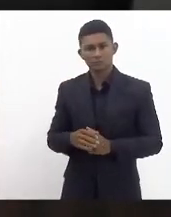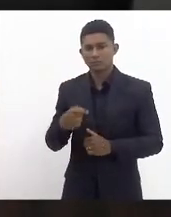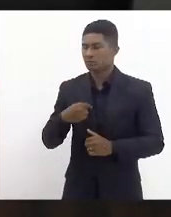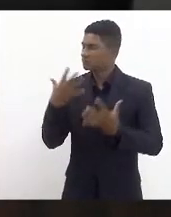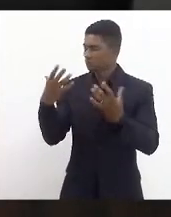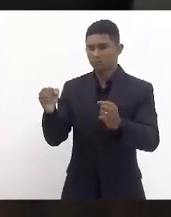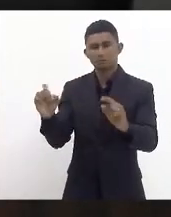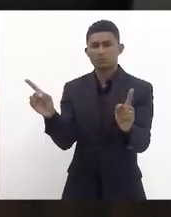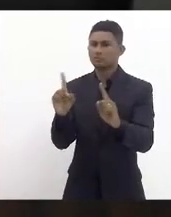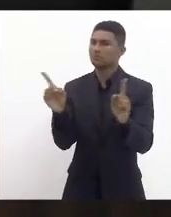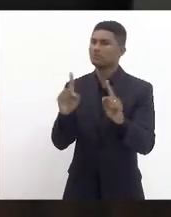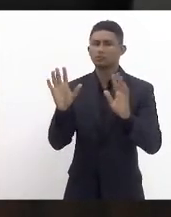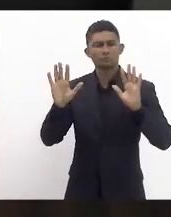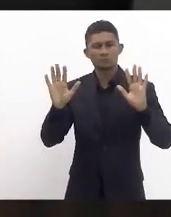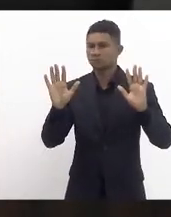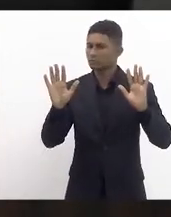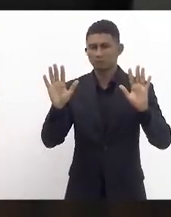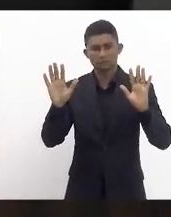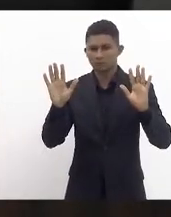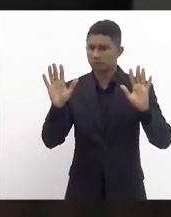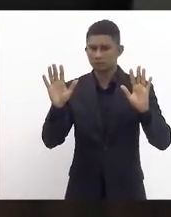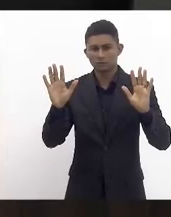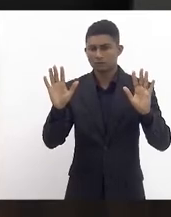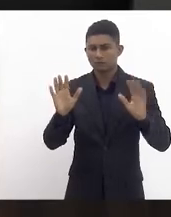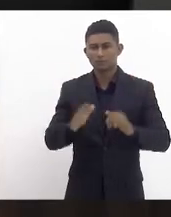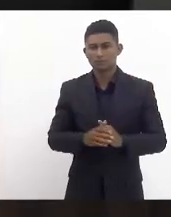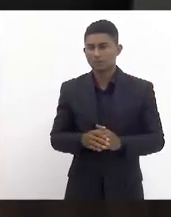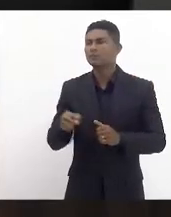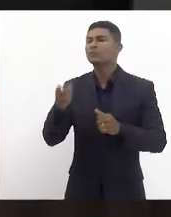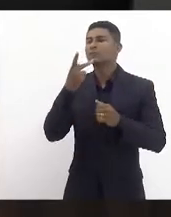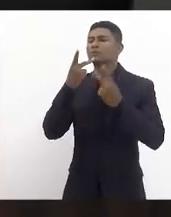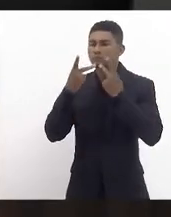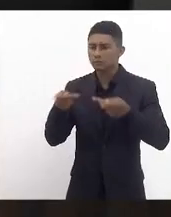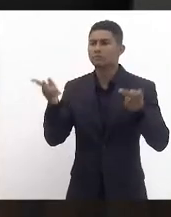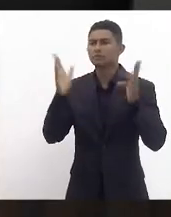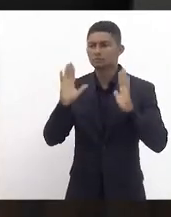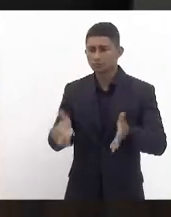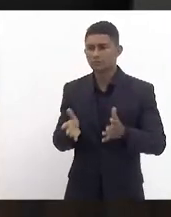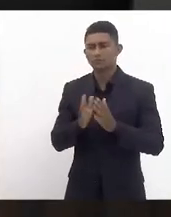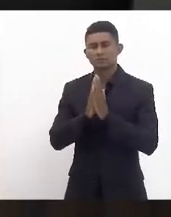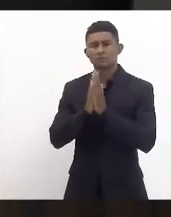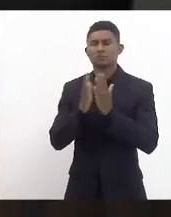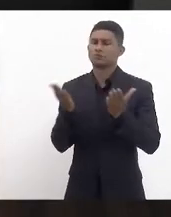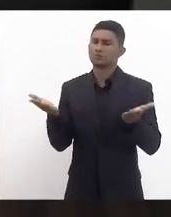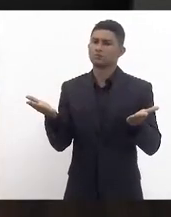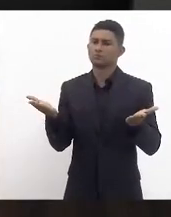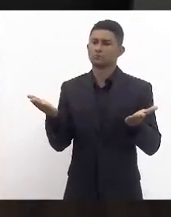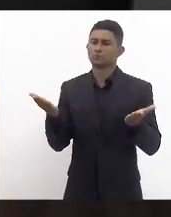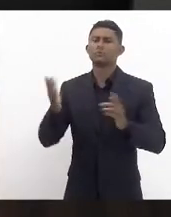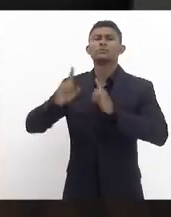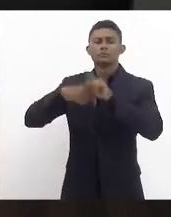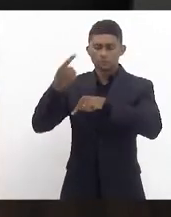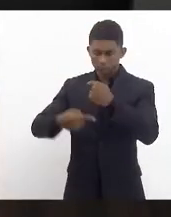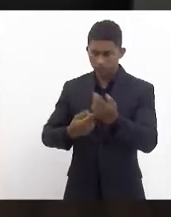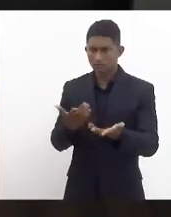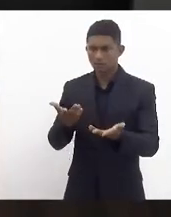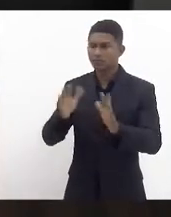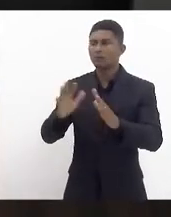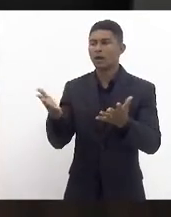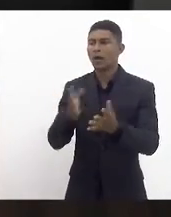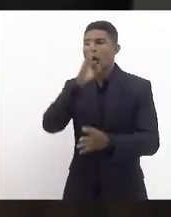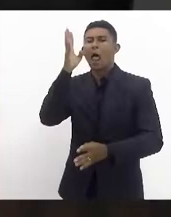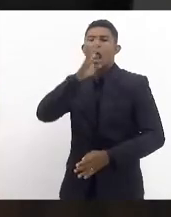Eu não estou te autorizando. Não estou te autorizando. Não, Vossa Excelência já falou. Por favor. Depois posso até conceder a palavra, mas não é